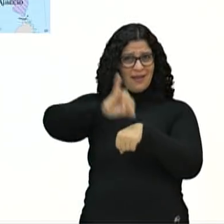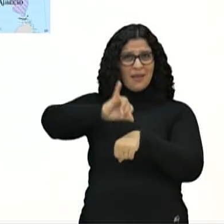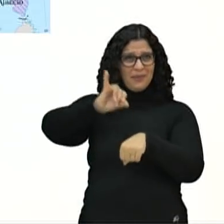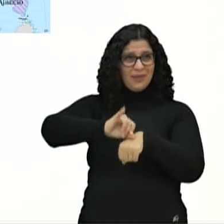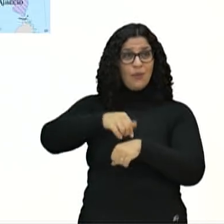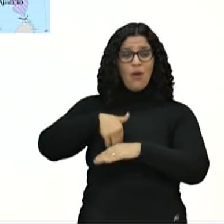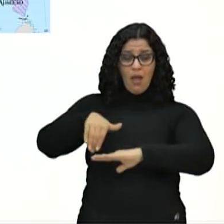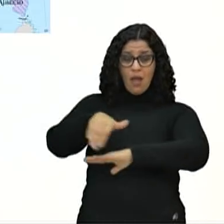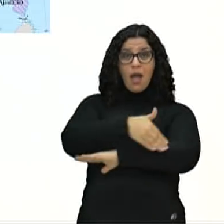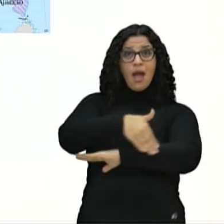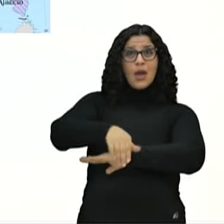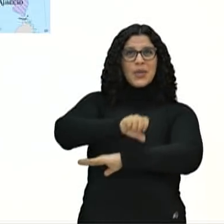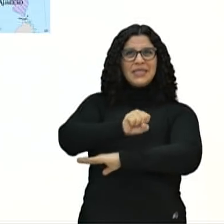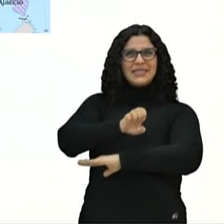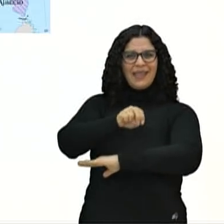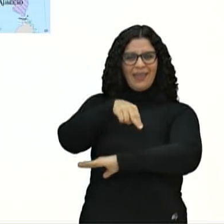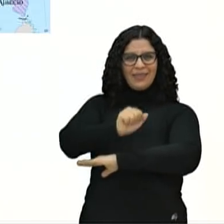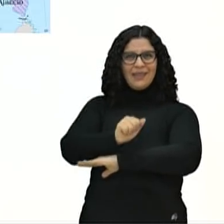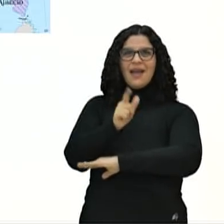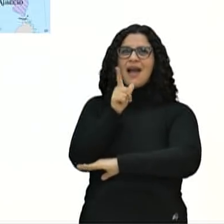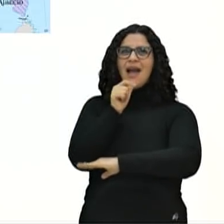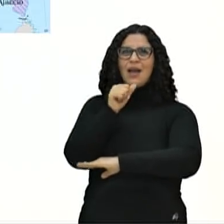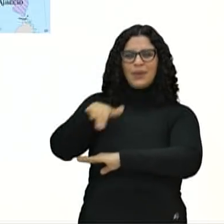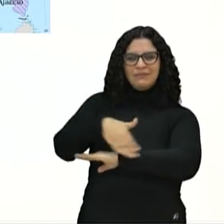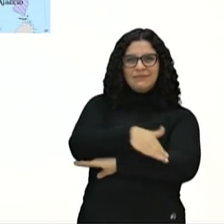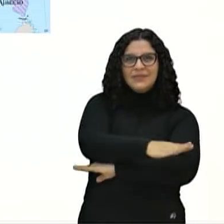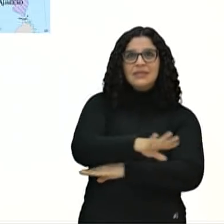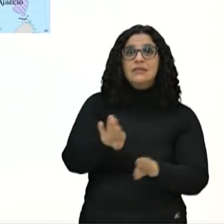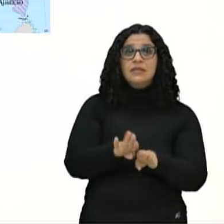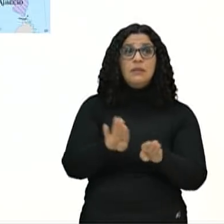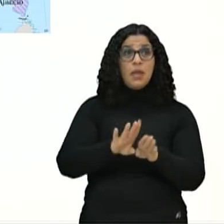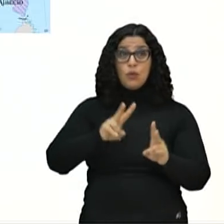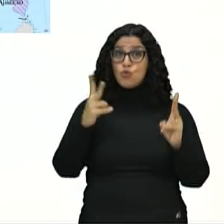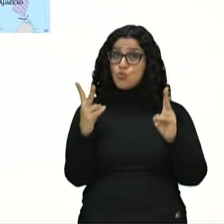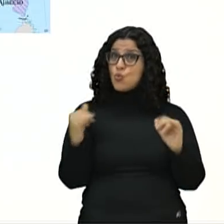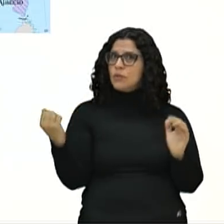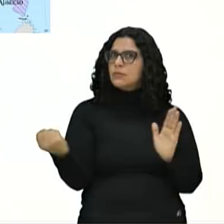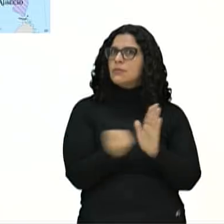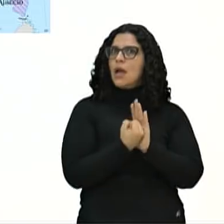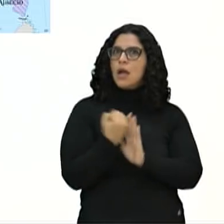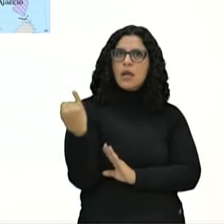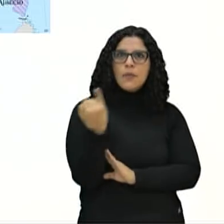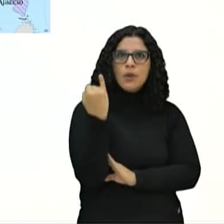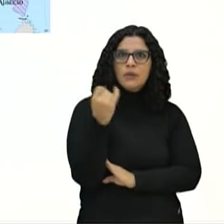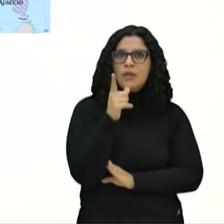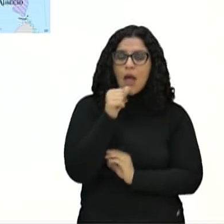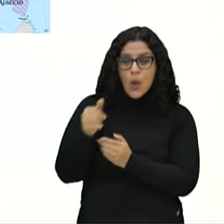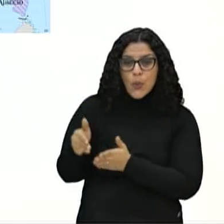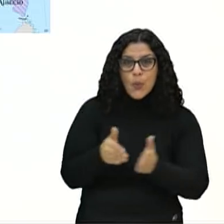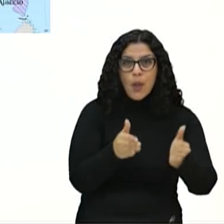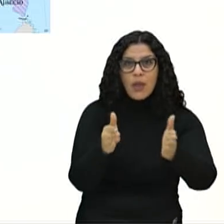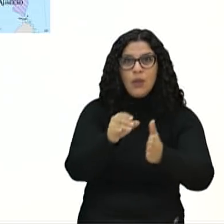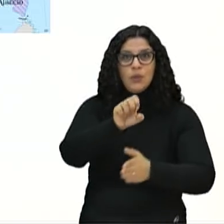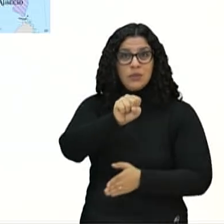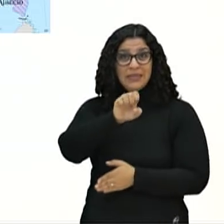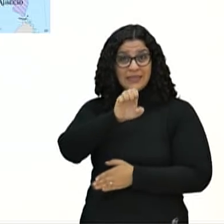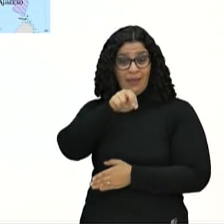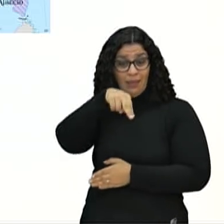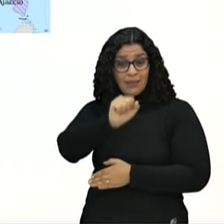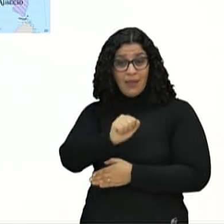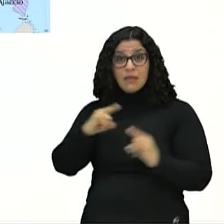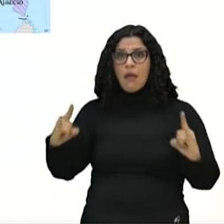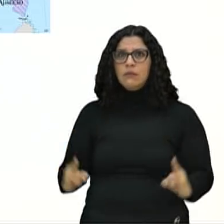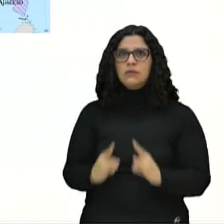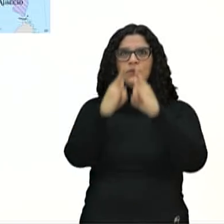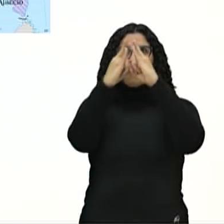rio Sena ao fundo e a Torre Eiffel. 2 símbolos franceses, o rio Sena, a Torre Eiffel, numa foto